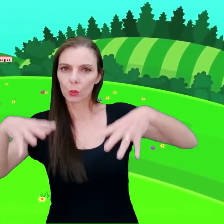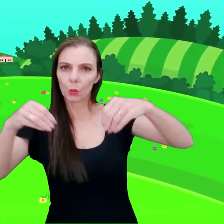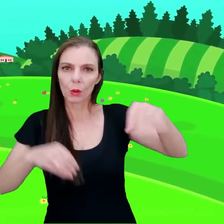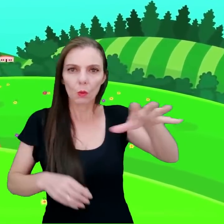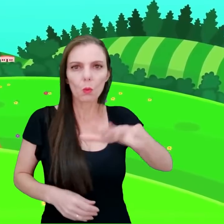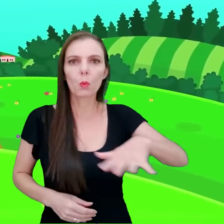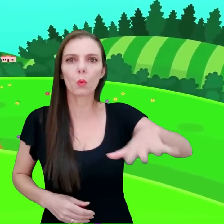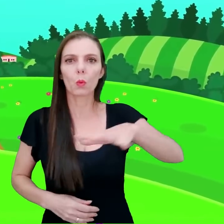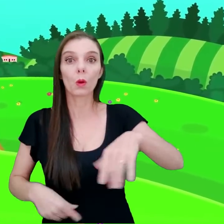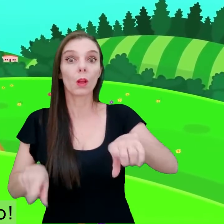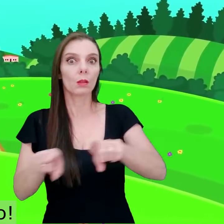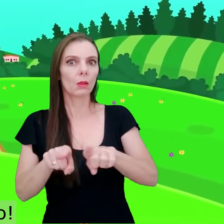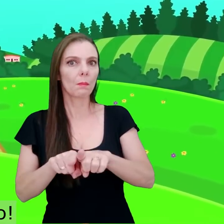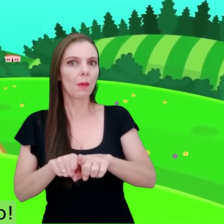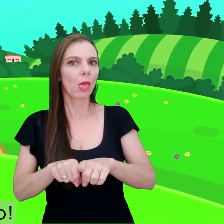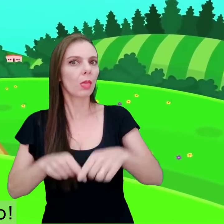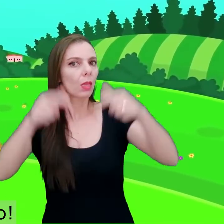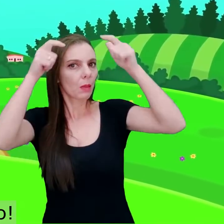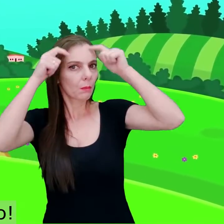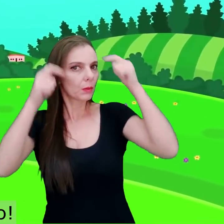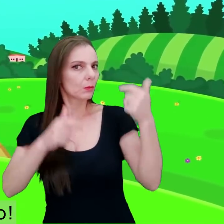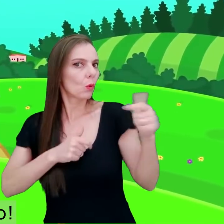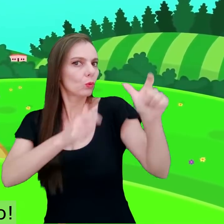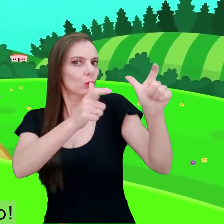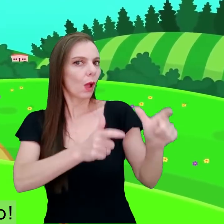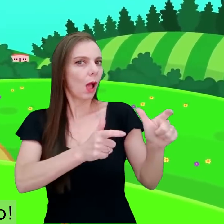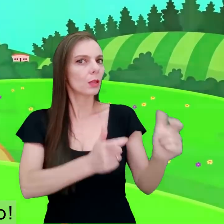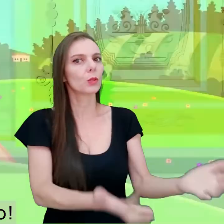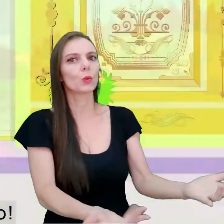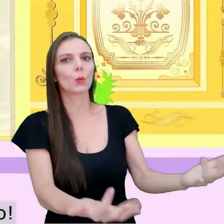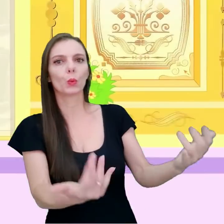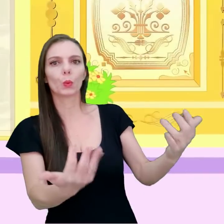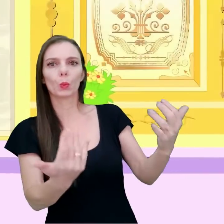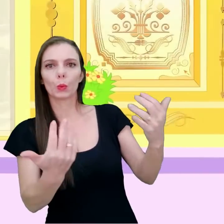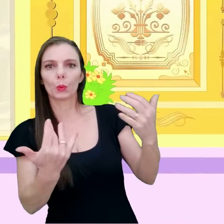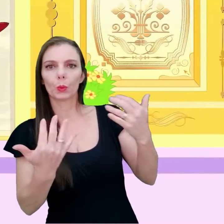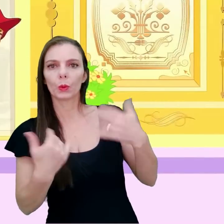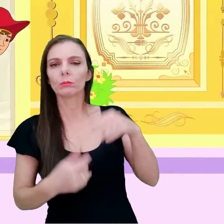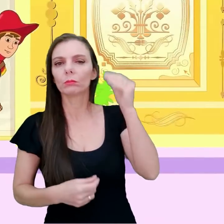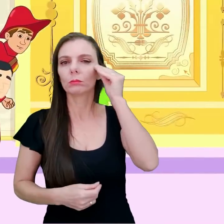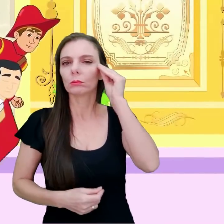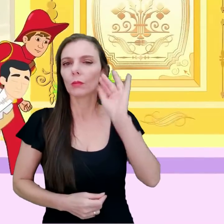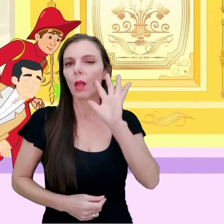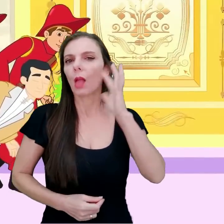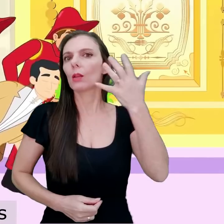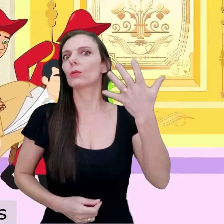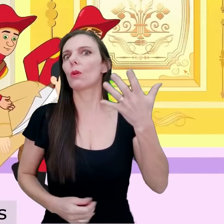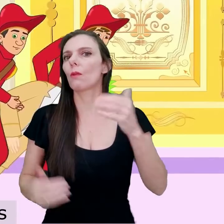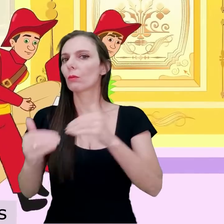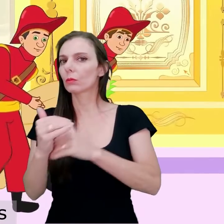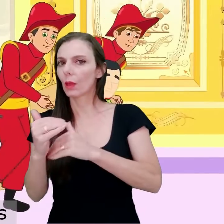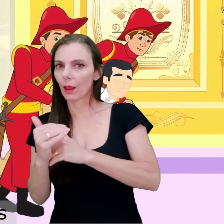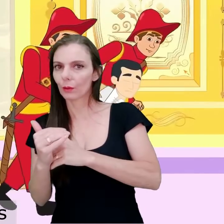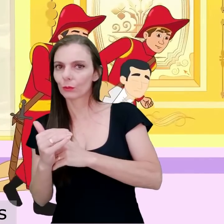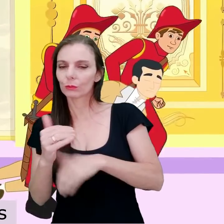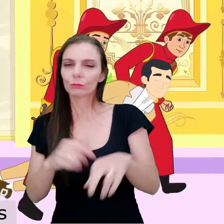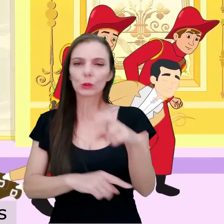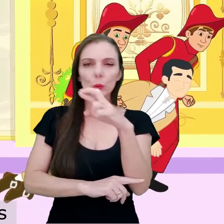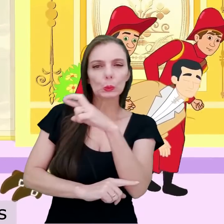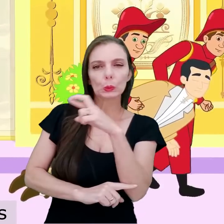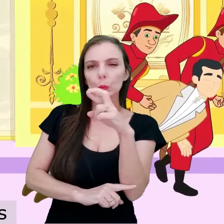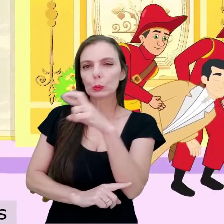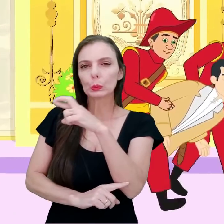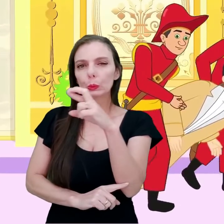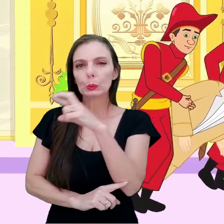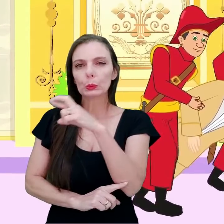príncipes de outros lugares vinham para tentar resolver o mistério. Eles ficaram vigiando a saída do quarto das doze